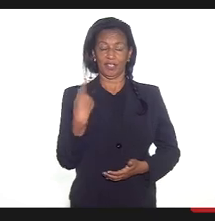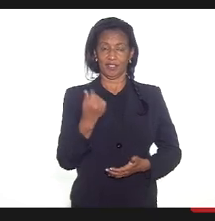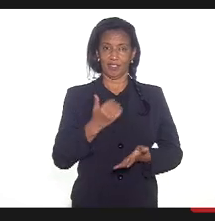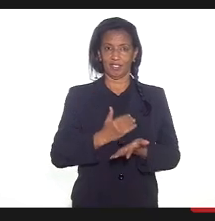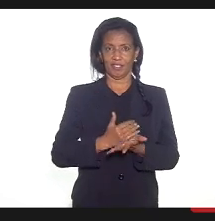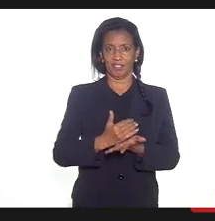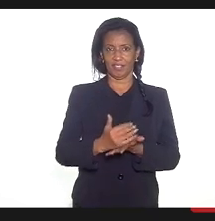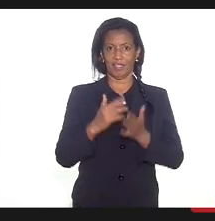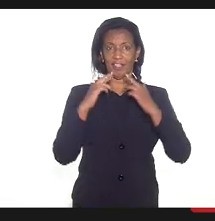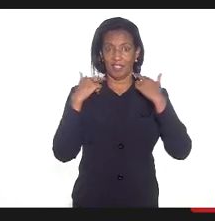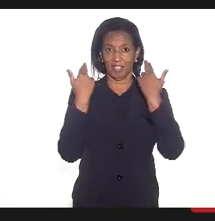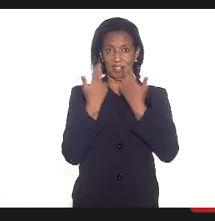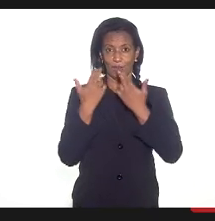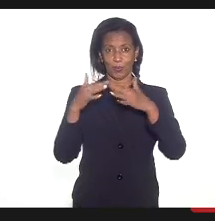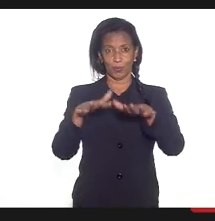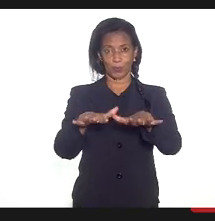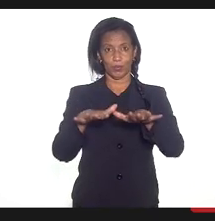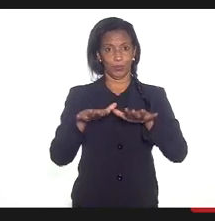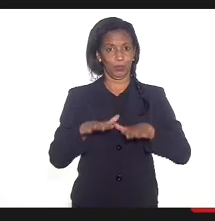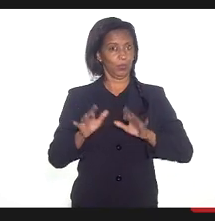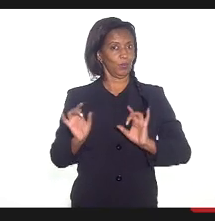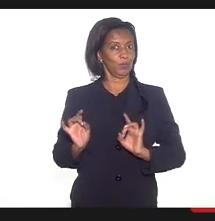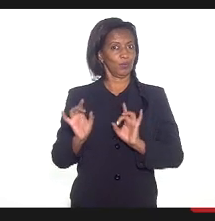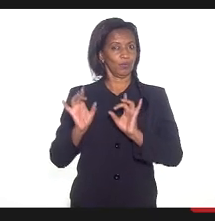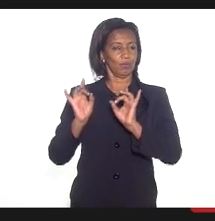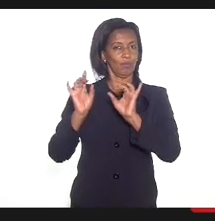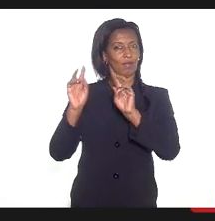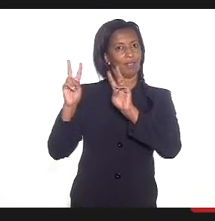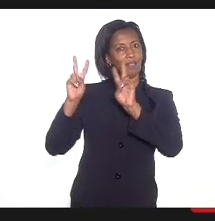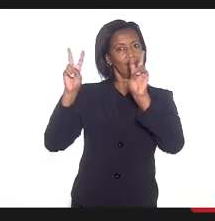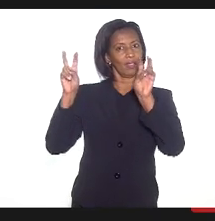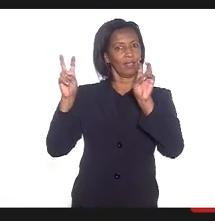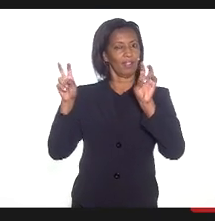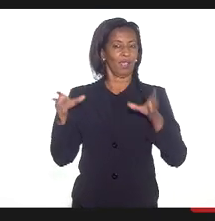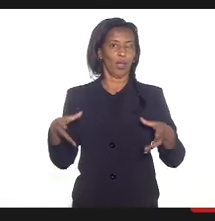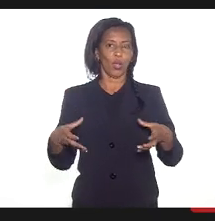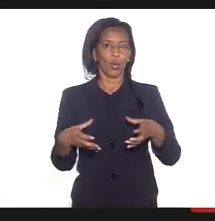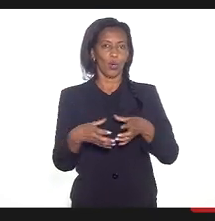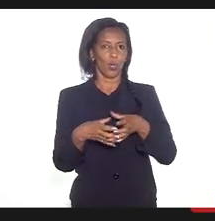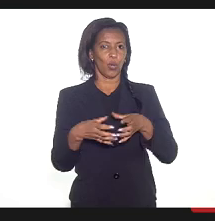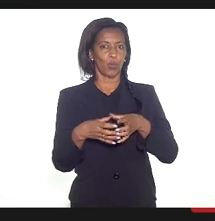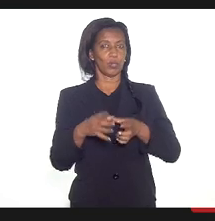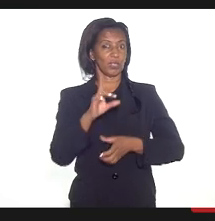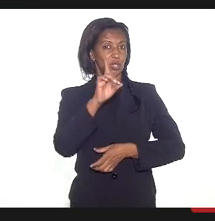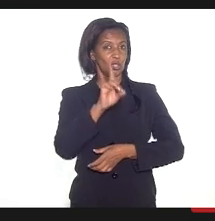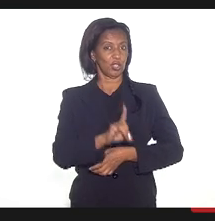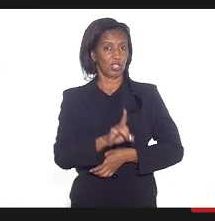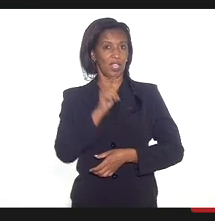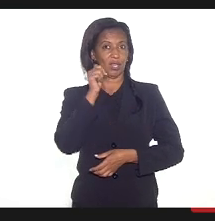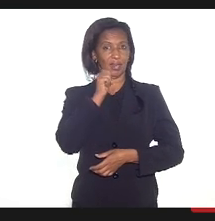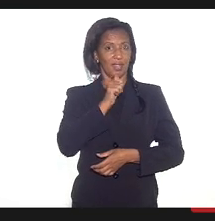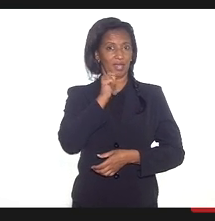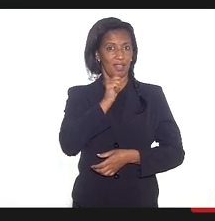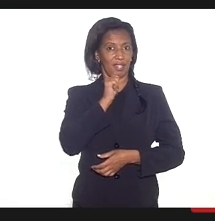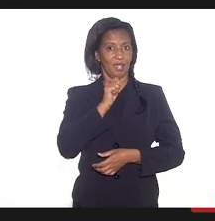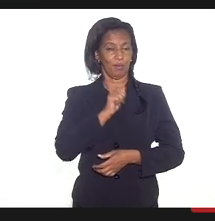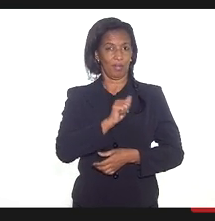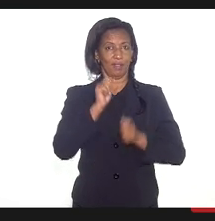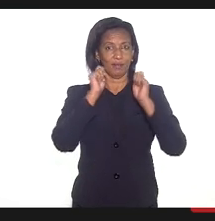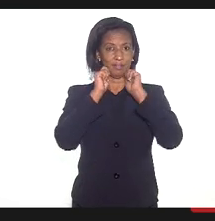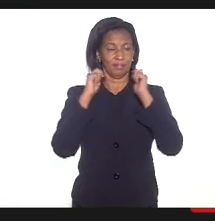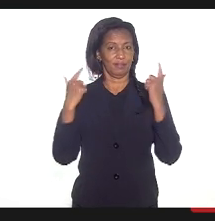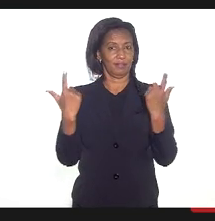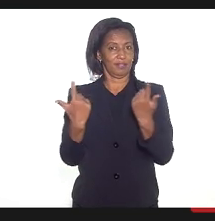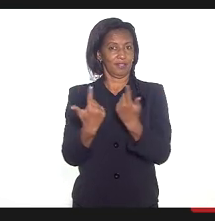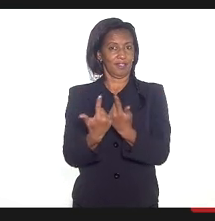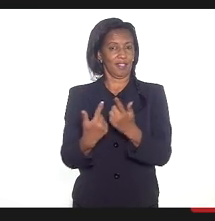à audiência pública sobre da Comissão de Defesa dos Direitos da Mulher da Assembleia